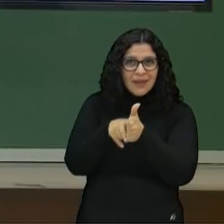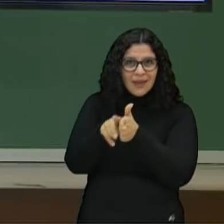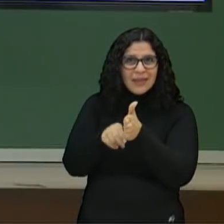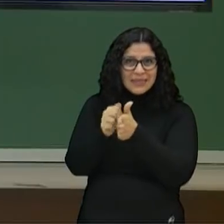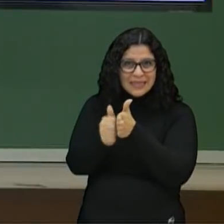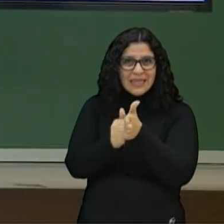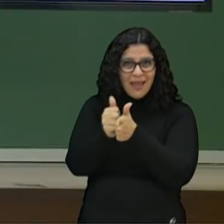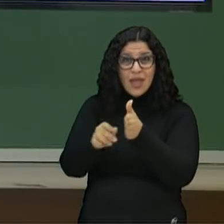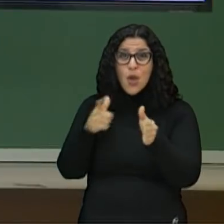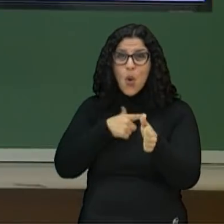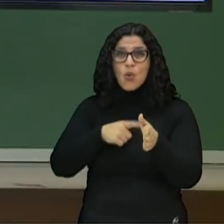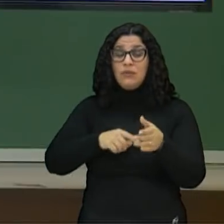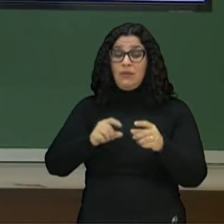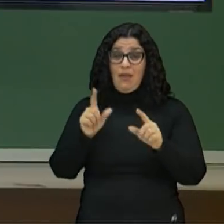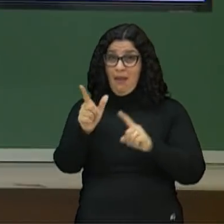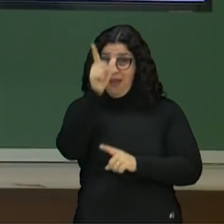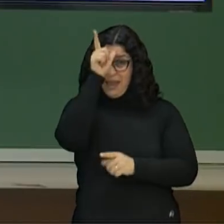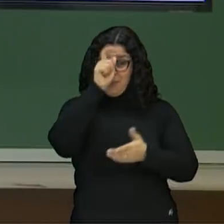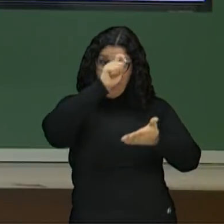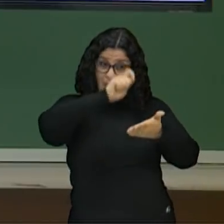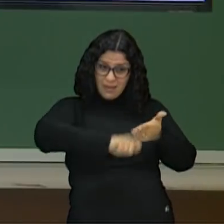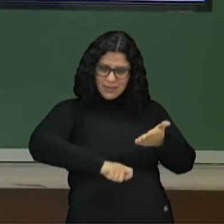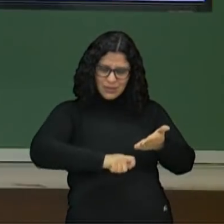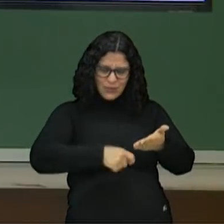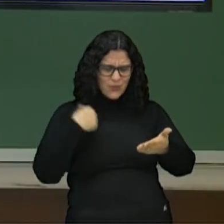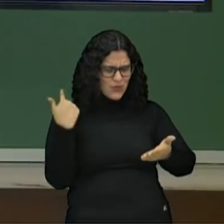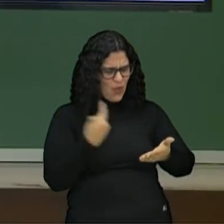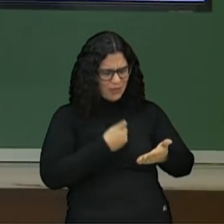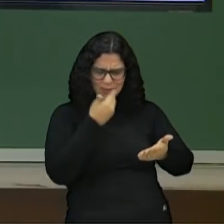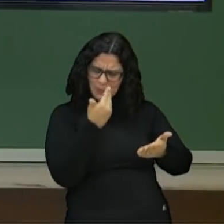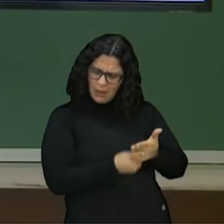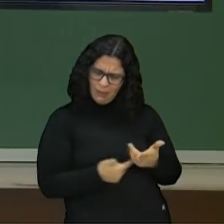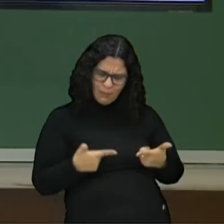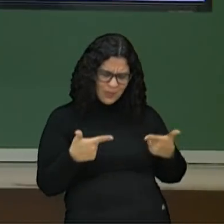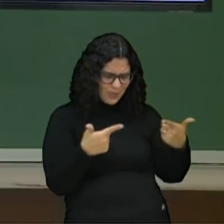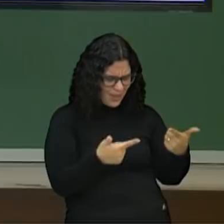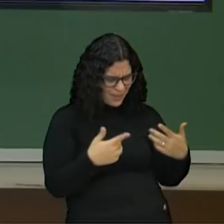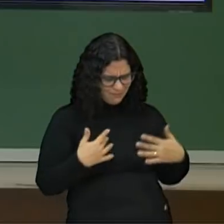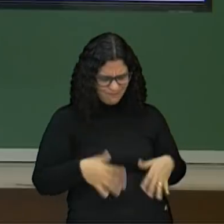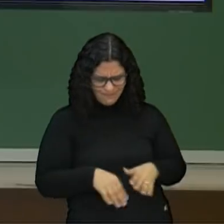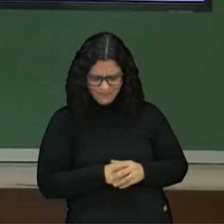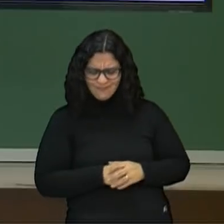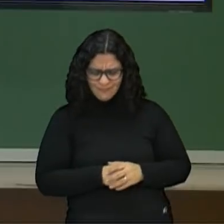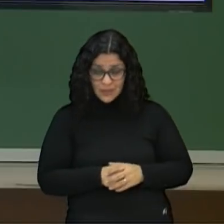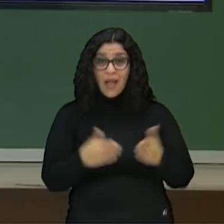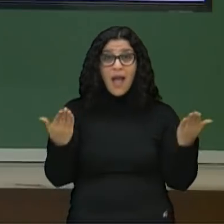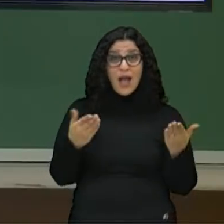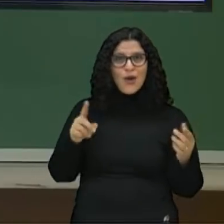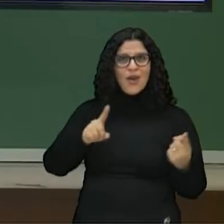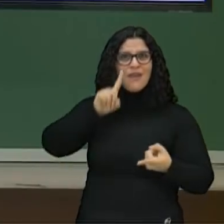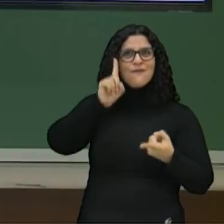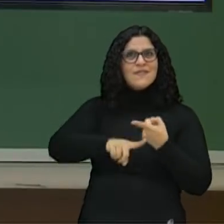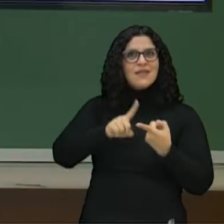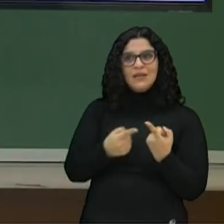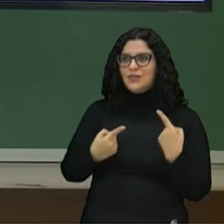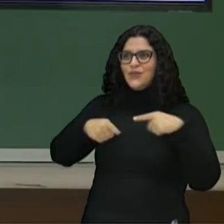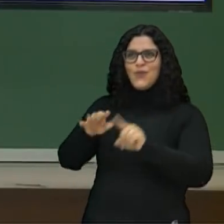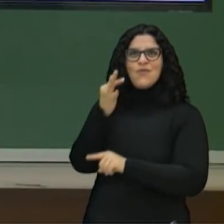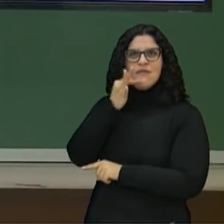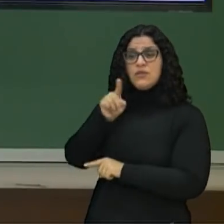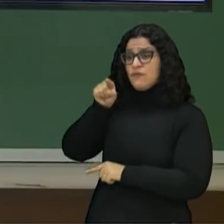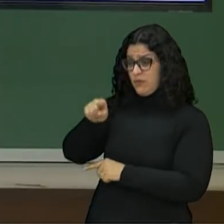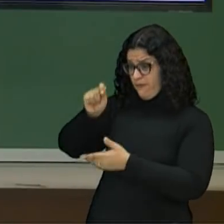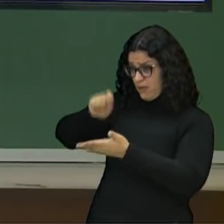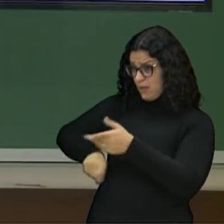assinado a rendição na Primeira Guerra Mundial, para agora a França assinar sua rendição. Então, uma vingança realmente, uma